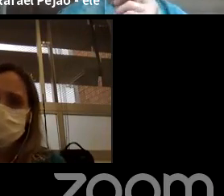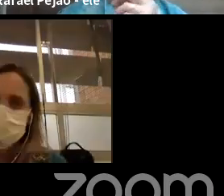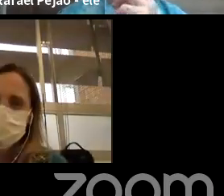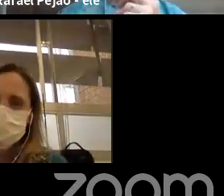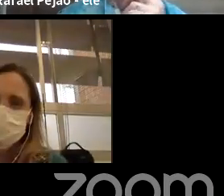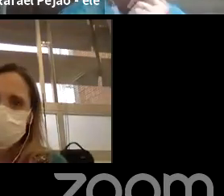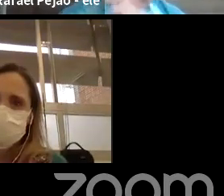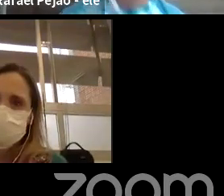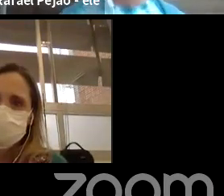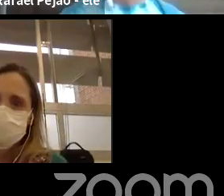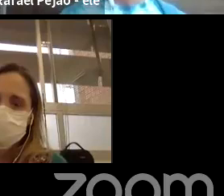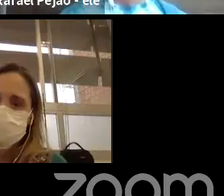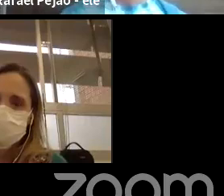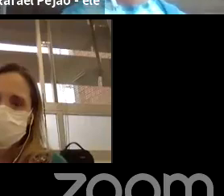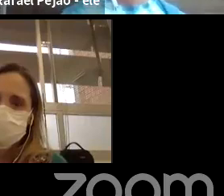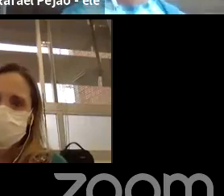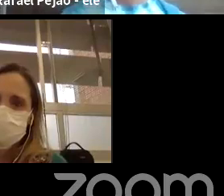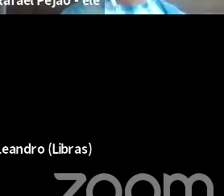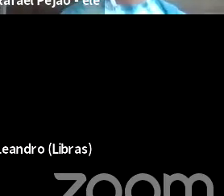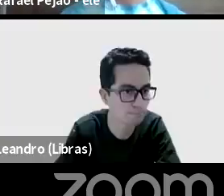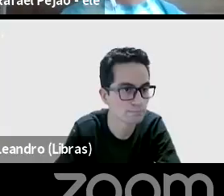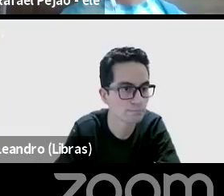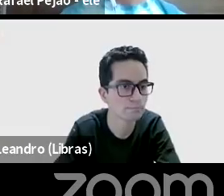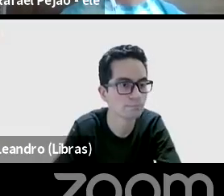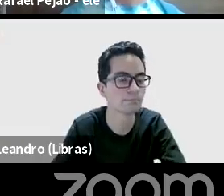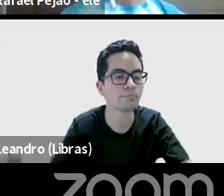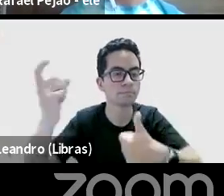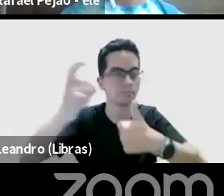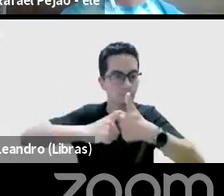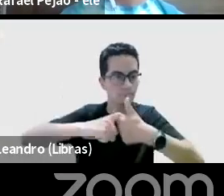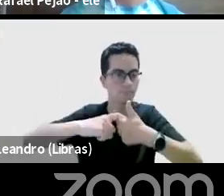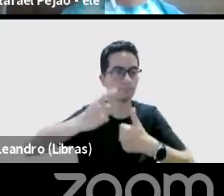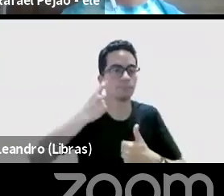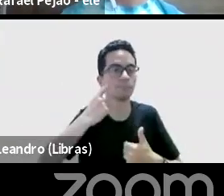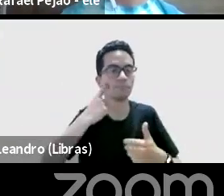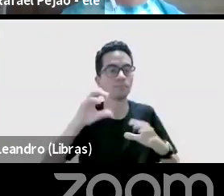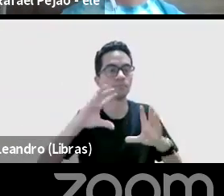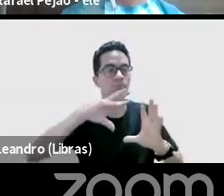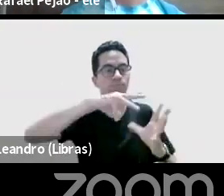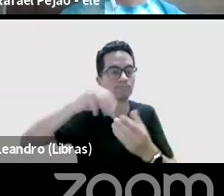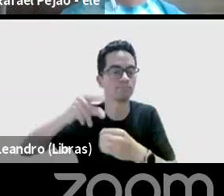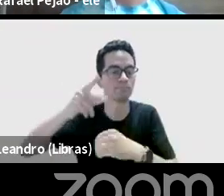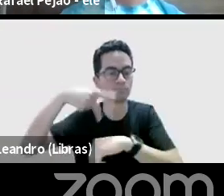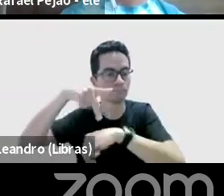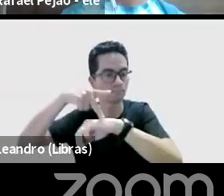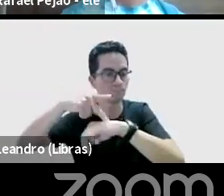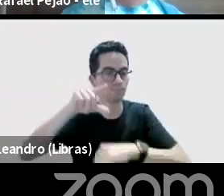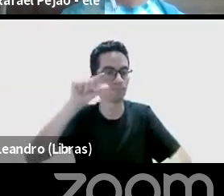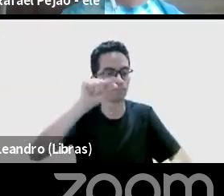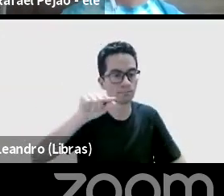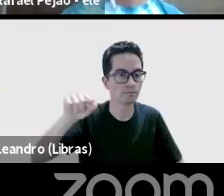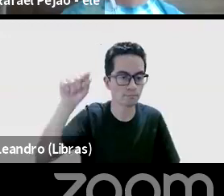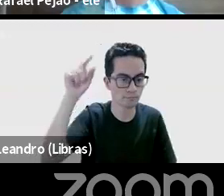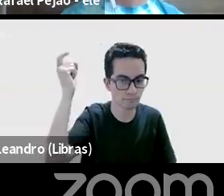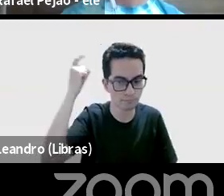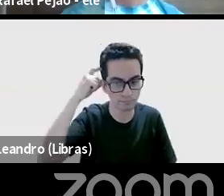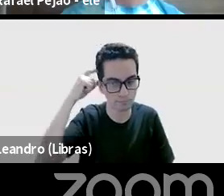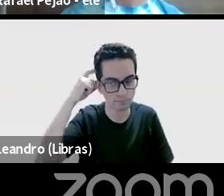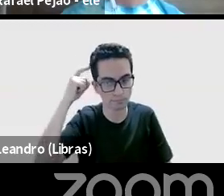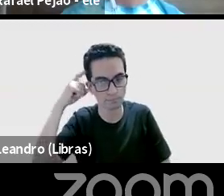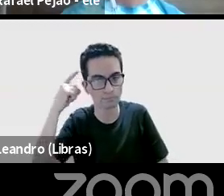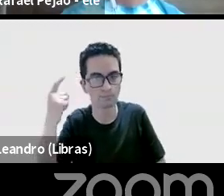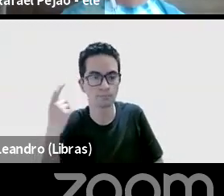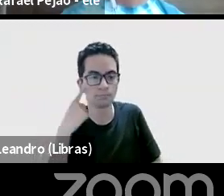holística, né, do ser humano, do que é o ser humano, do que é o seu modo de ser e estar no mundo. A gente precisa trazer um pouco essas dimensões,